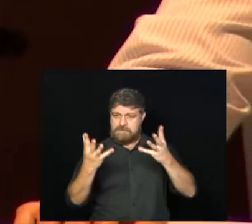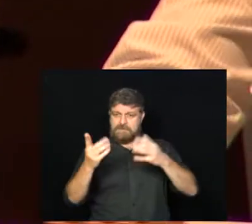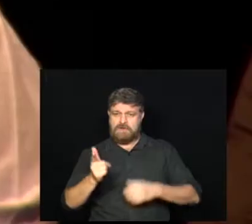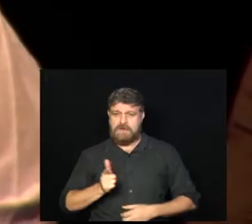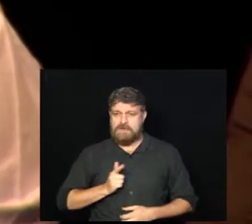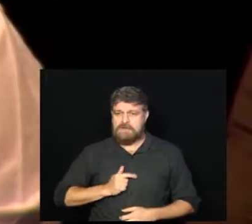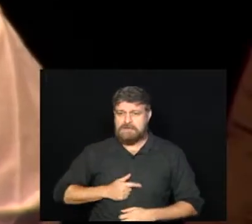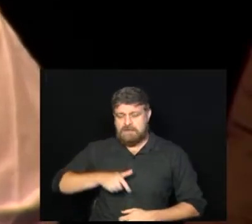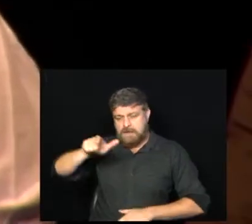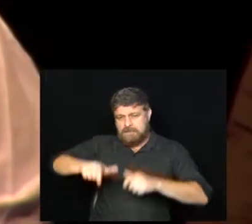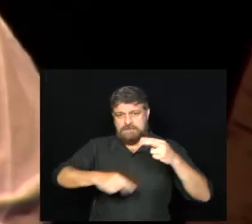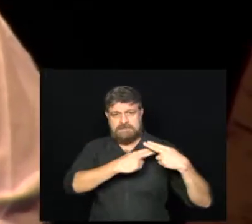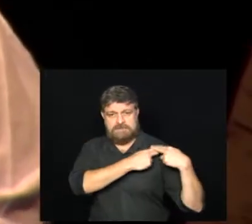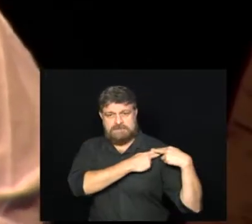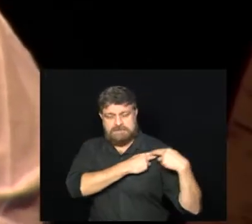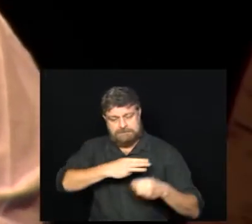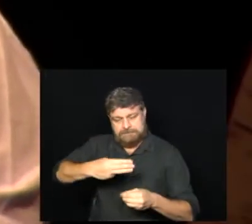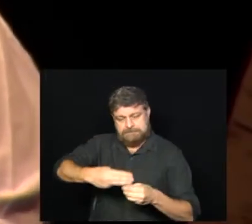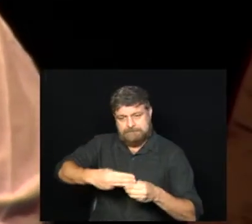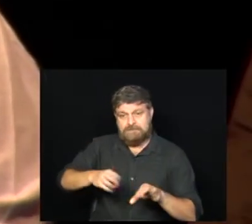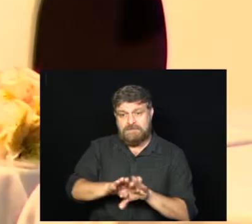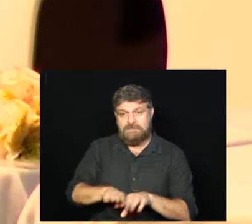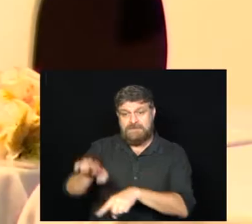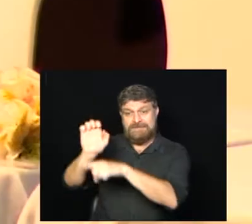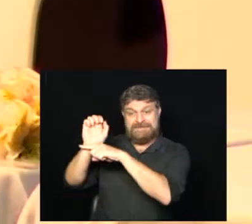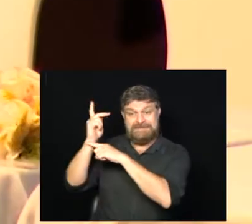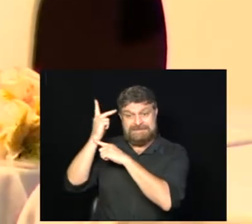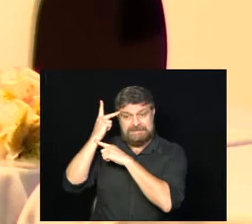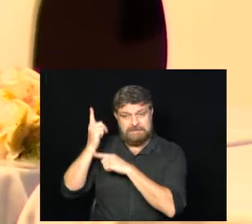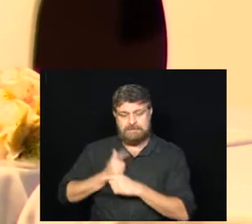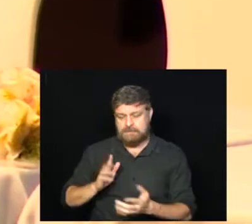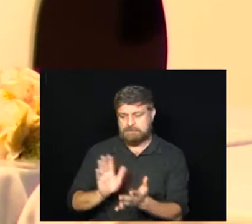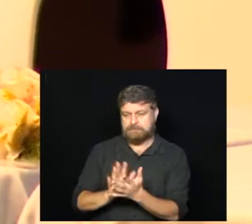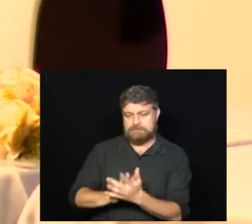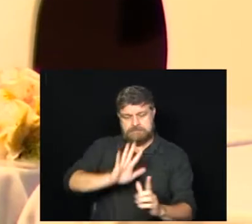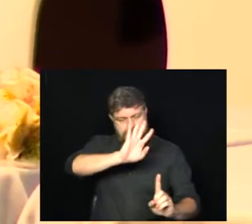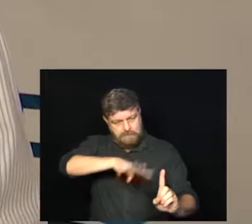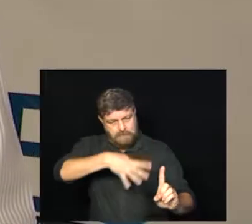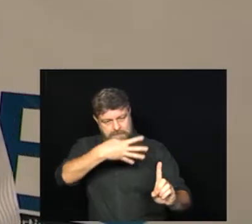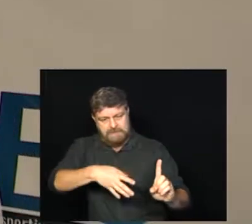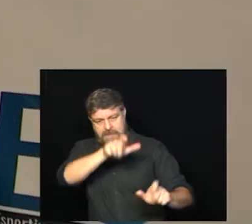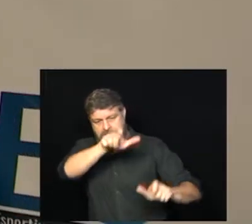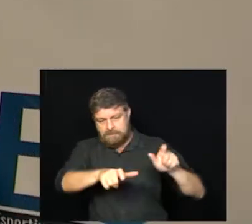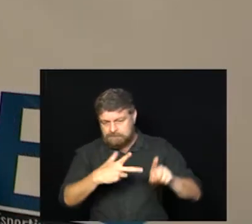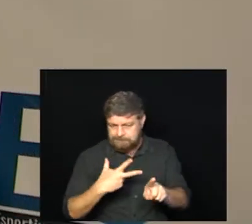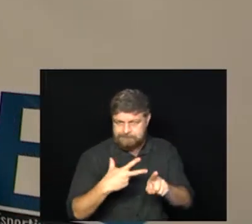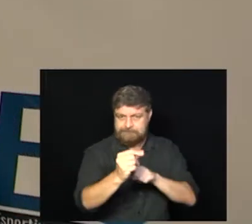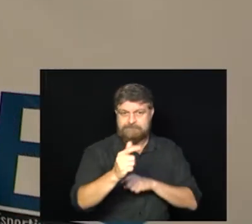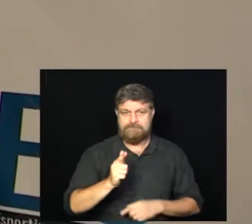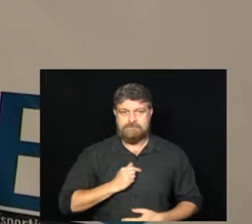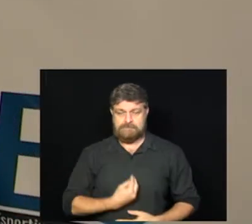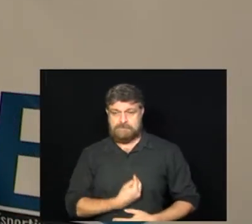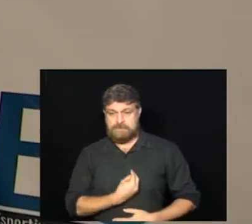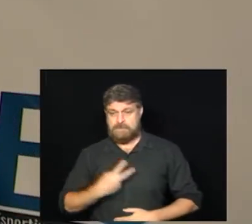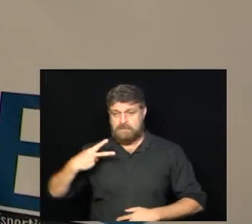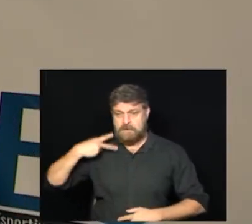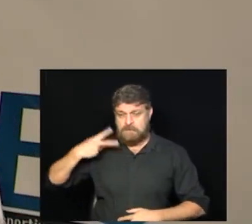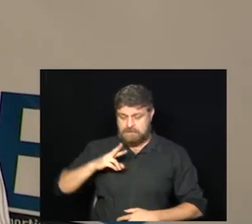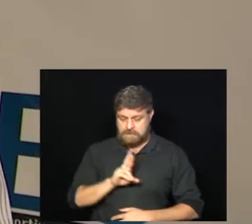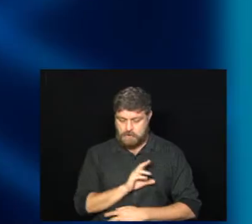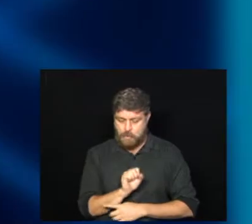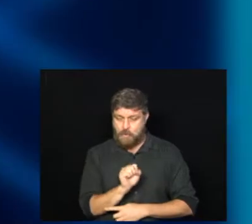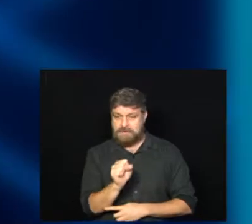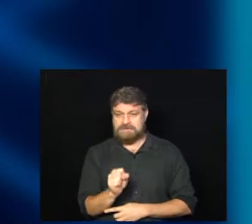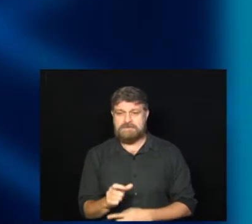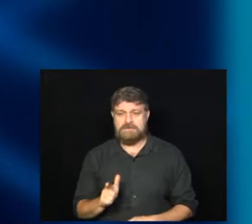diversas autoridades municipais e estaduais para homenagear os atletas. Entre elas, o vereador Luiz